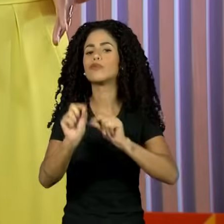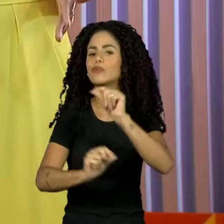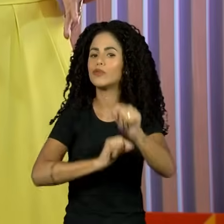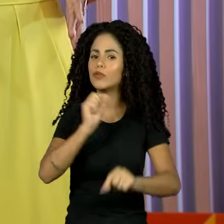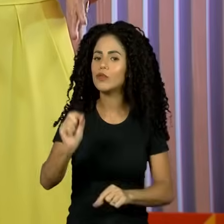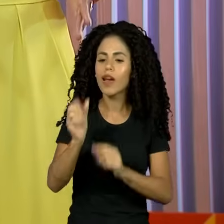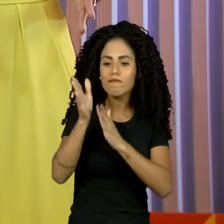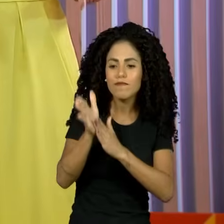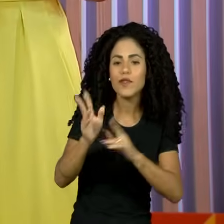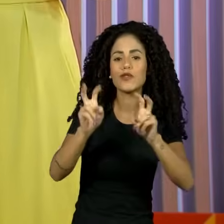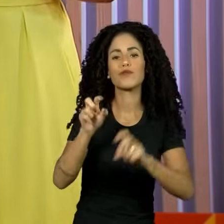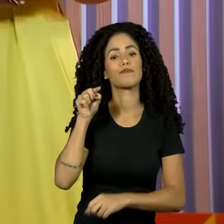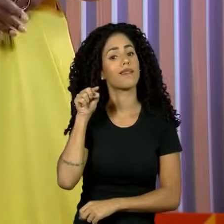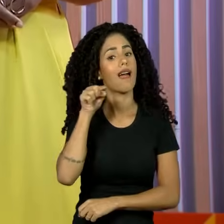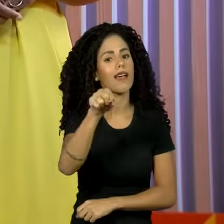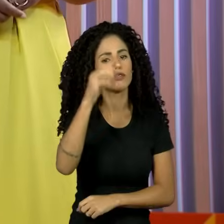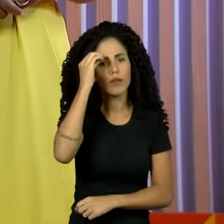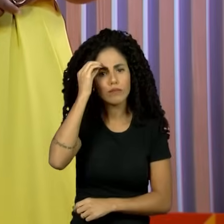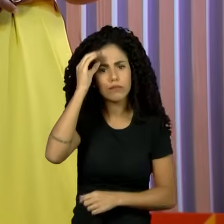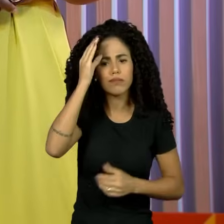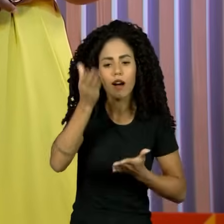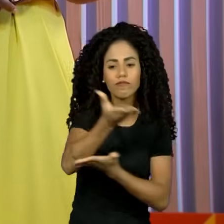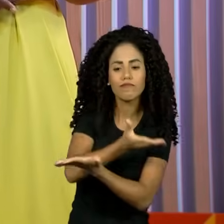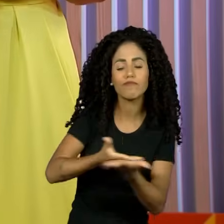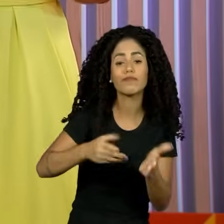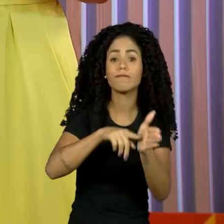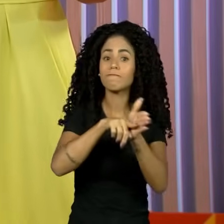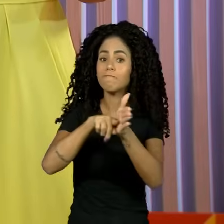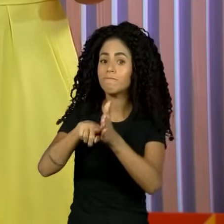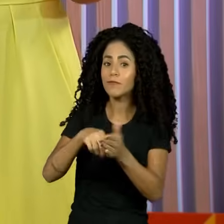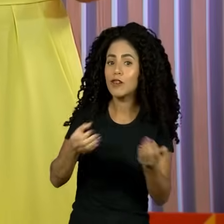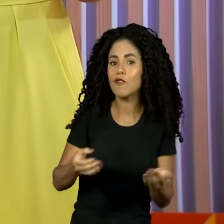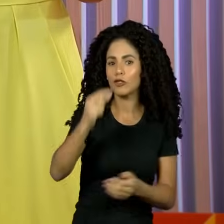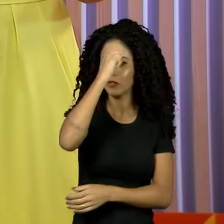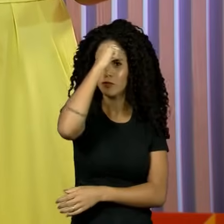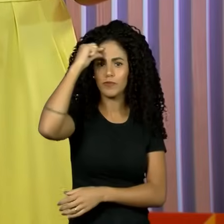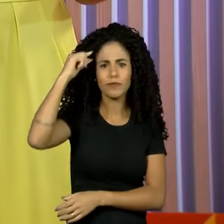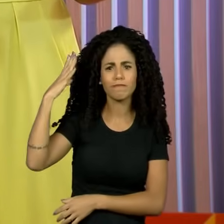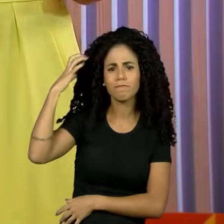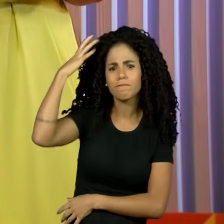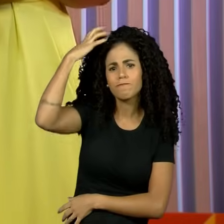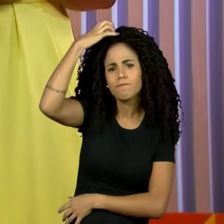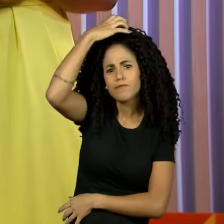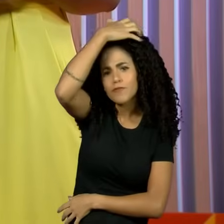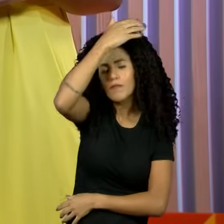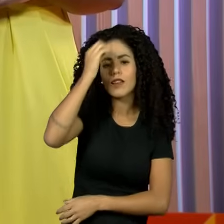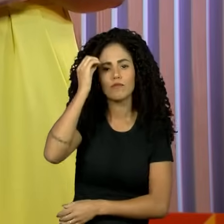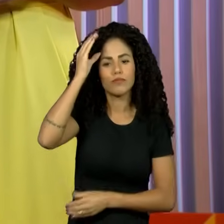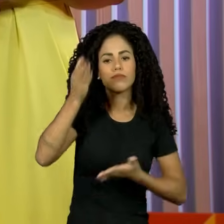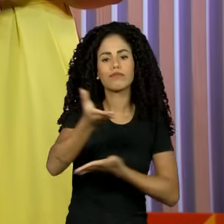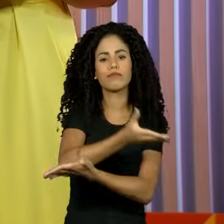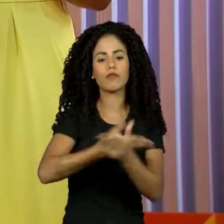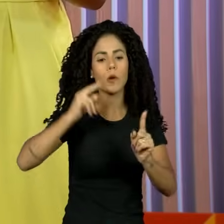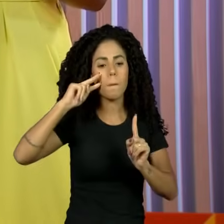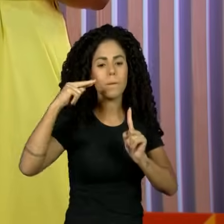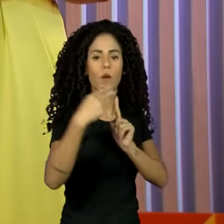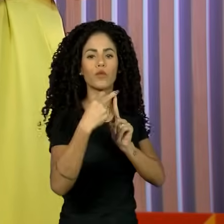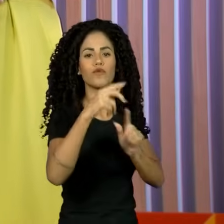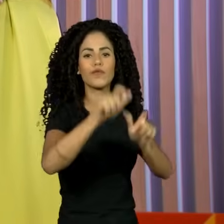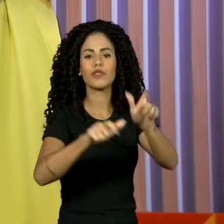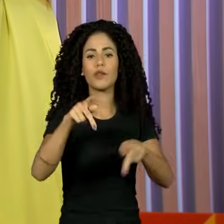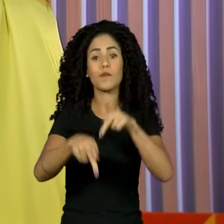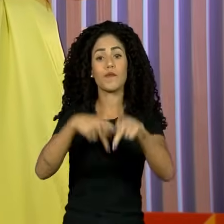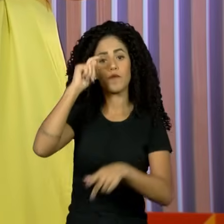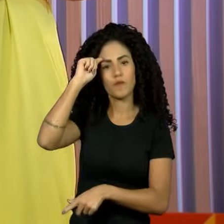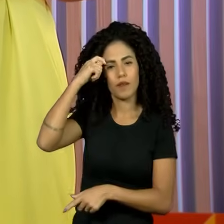caminha em direção apontada pela Lélia. Nós vamos discutir intelectualidade da perspectiva preta. Dá só uma